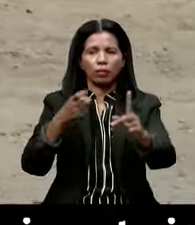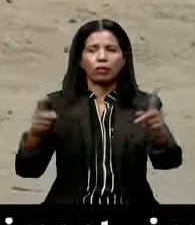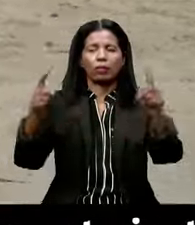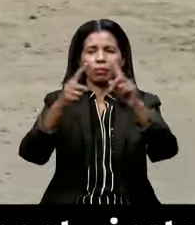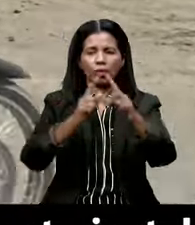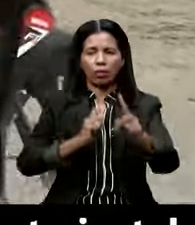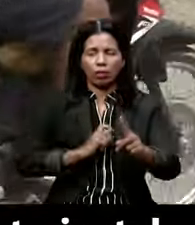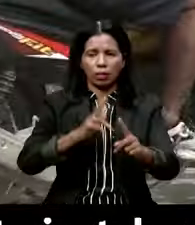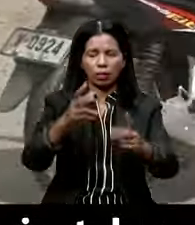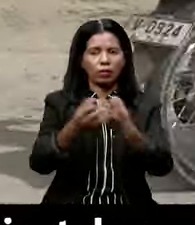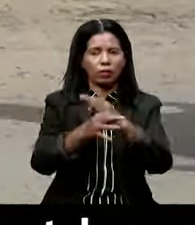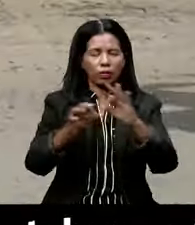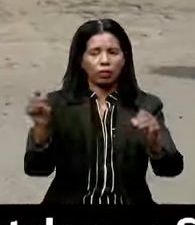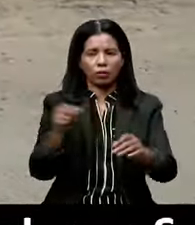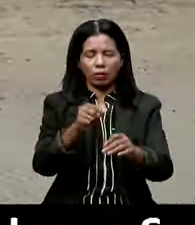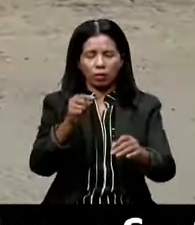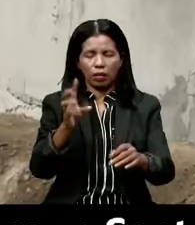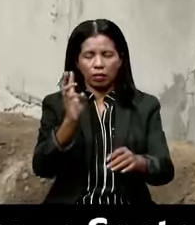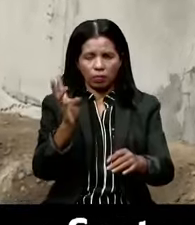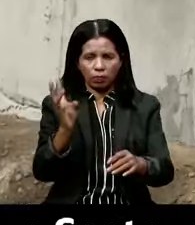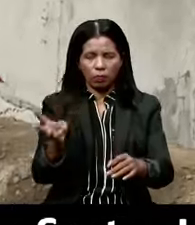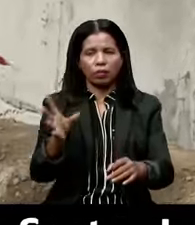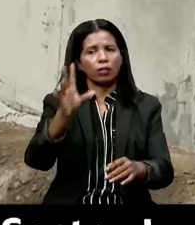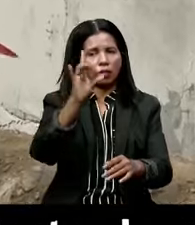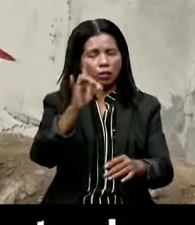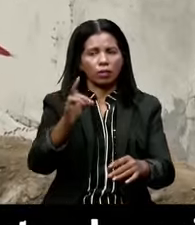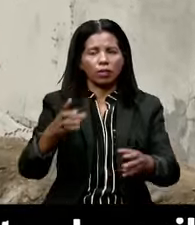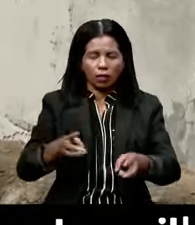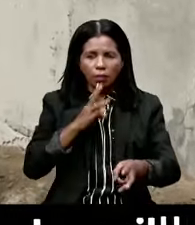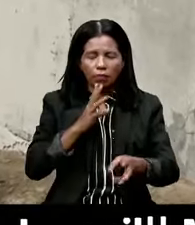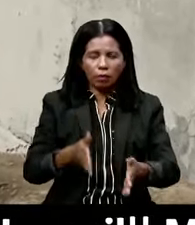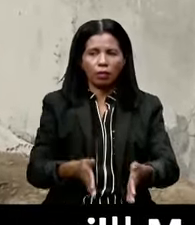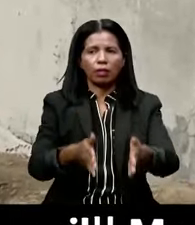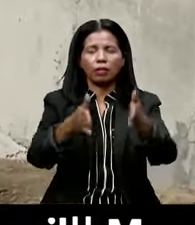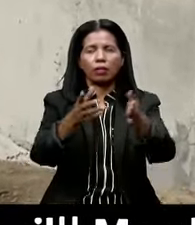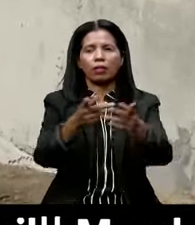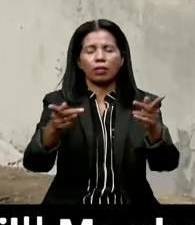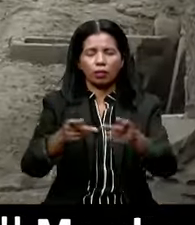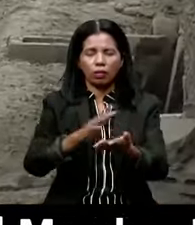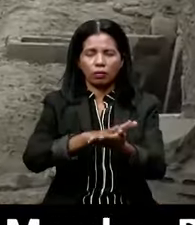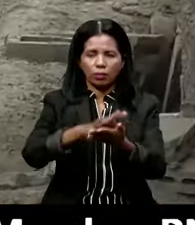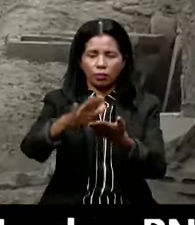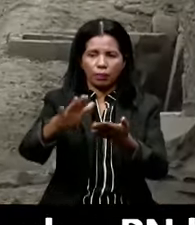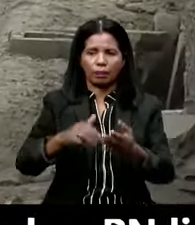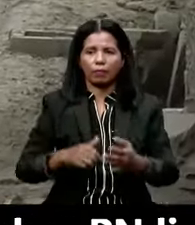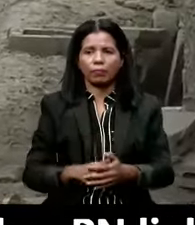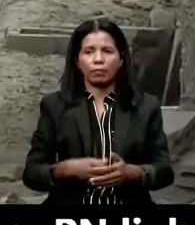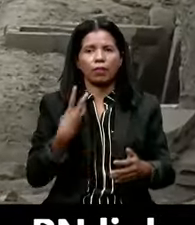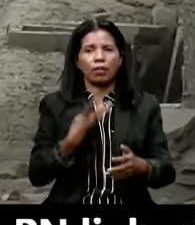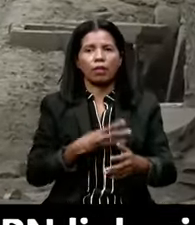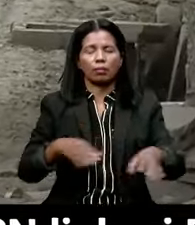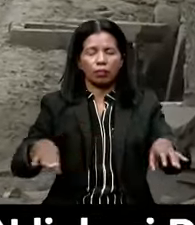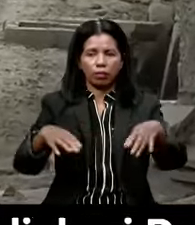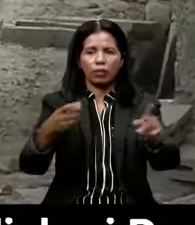Tacitolo, atinge 1% no número ressonuado, ela valeta balon, trotoa, não fui alcatrão. Estamos serviço Rússia